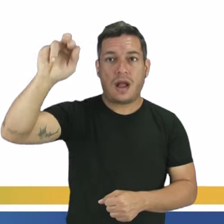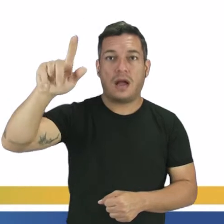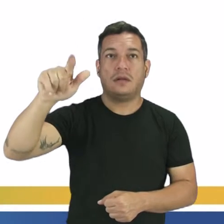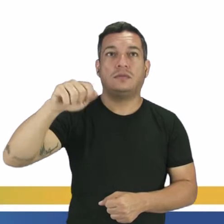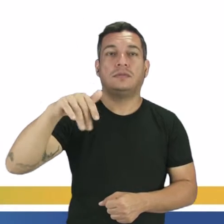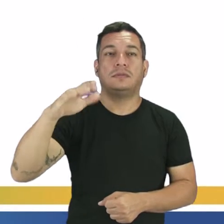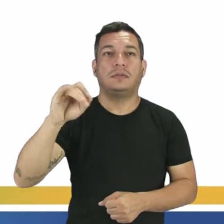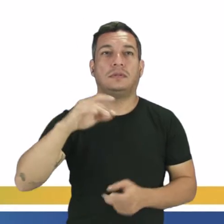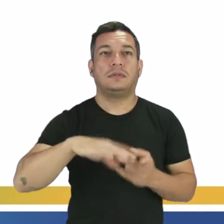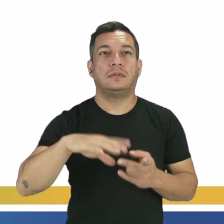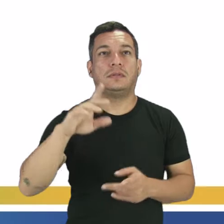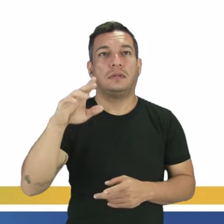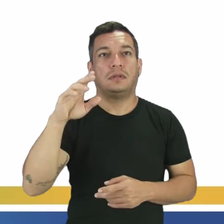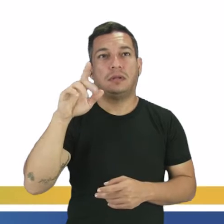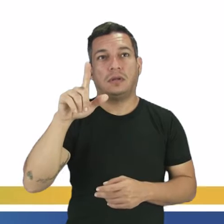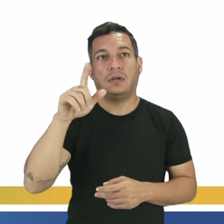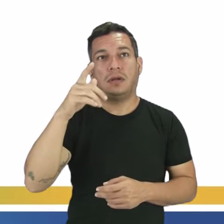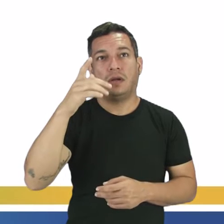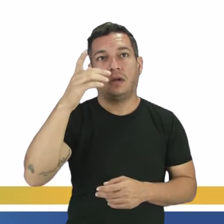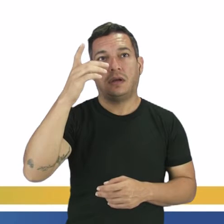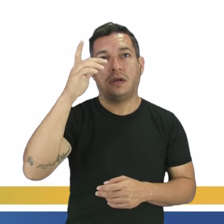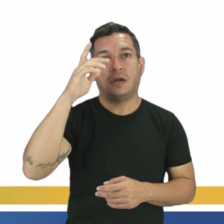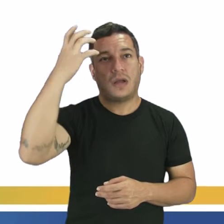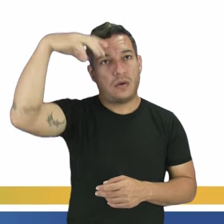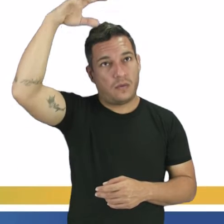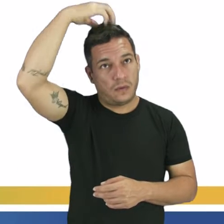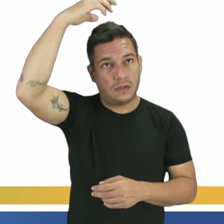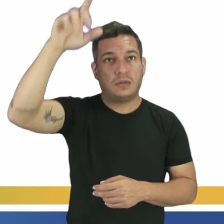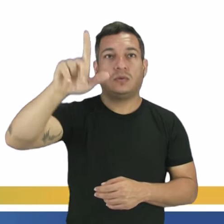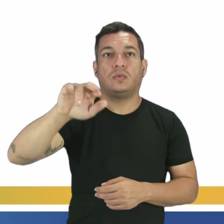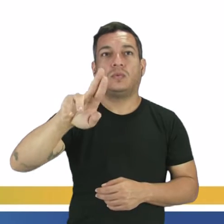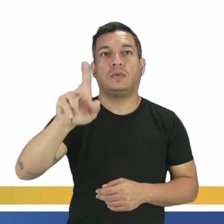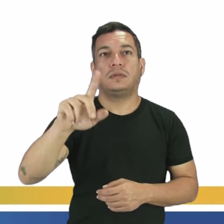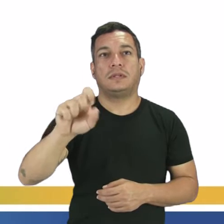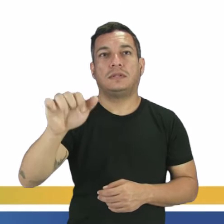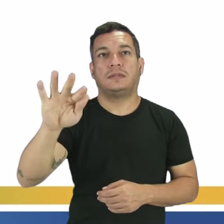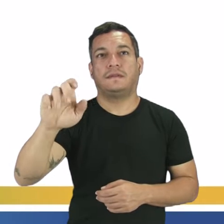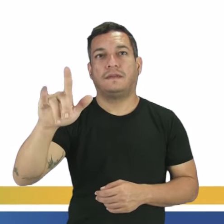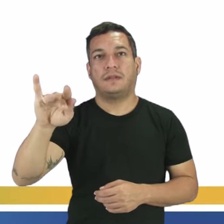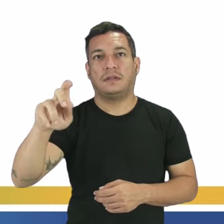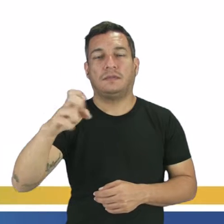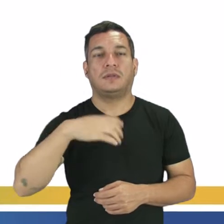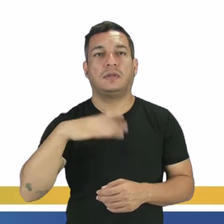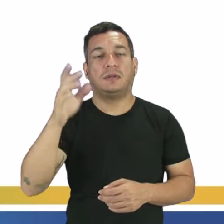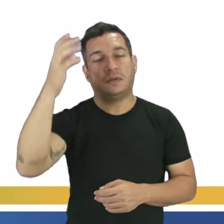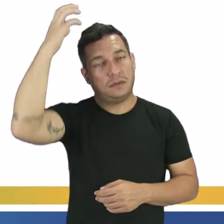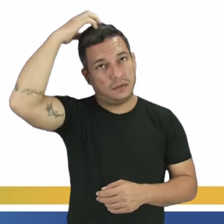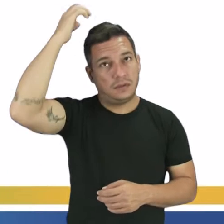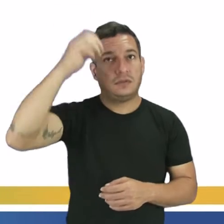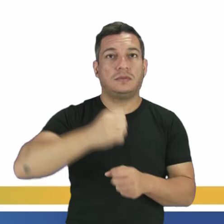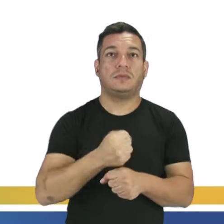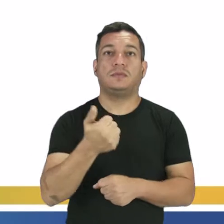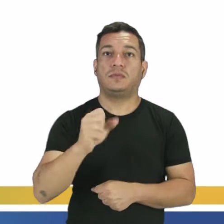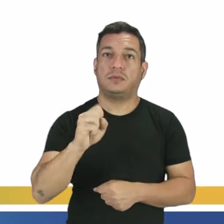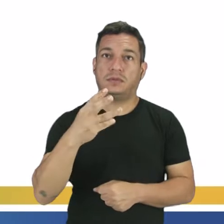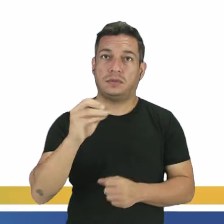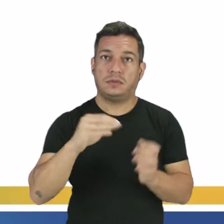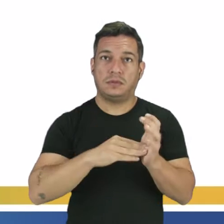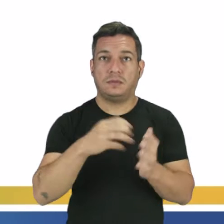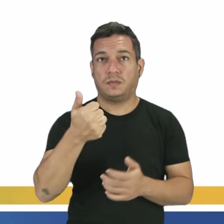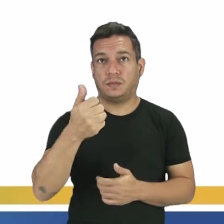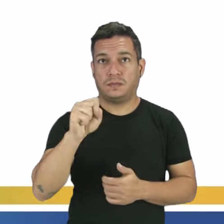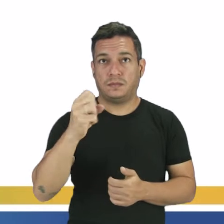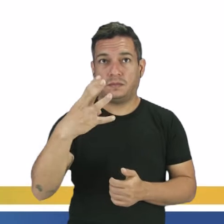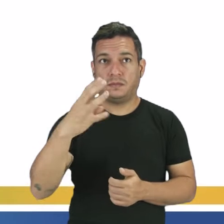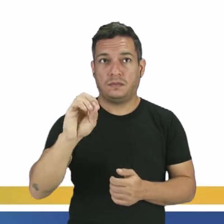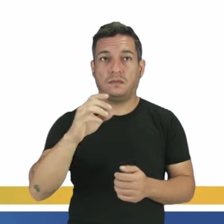Luís Felipe de Orleans, conhecido como rei burguês. O reinado dele foi de 1830 a